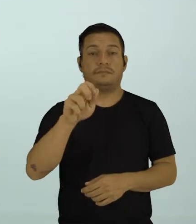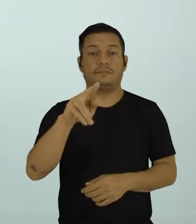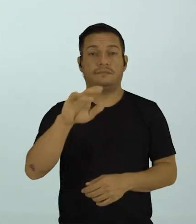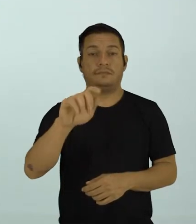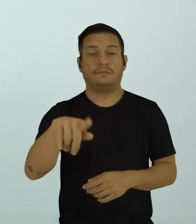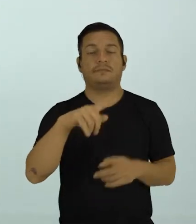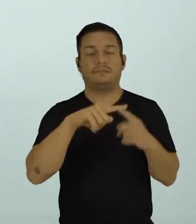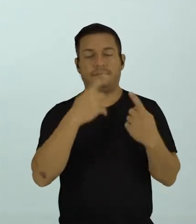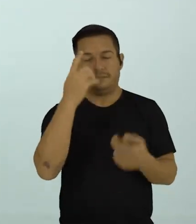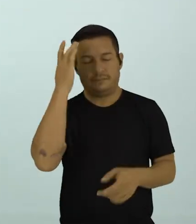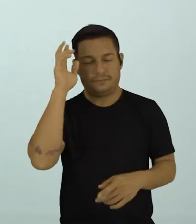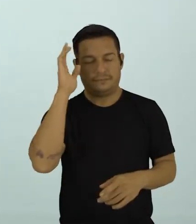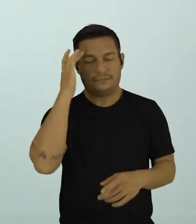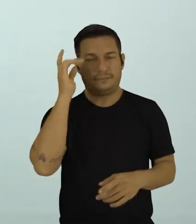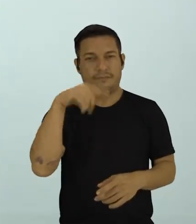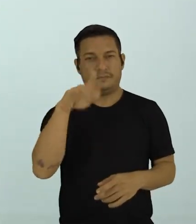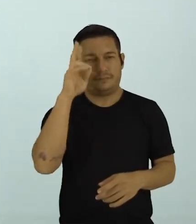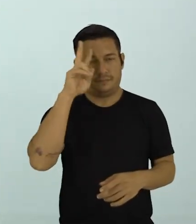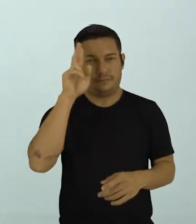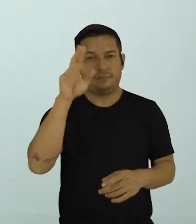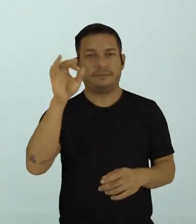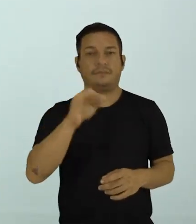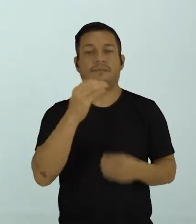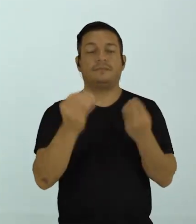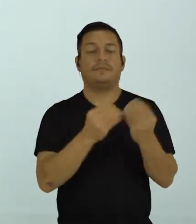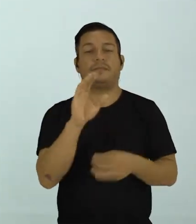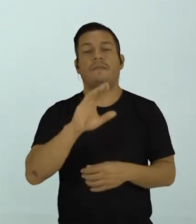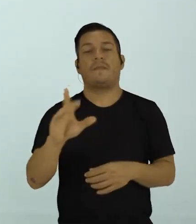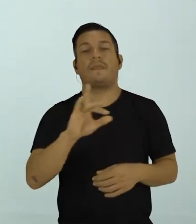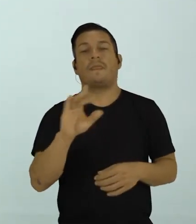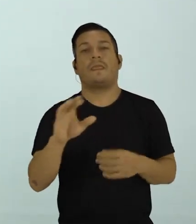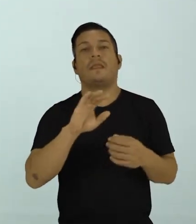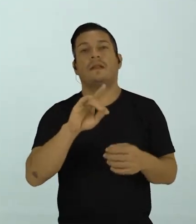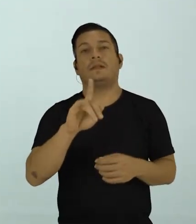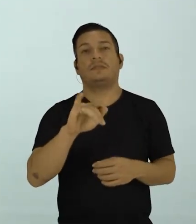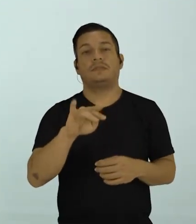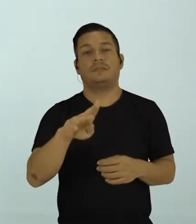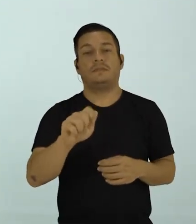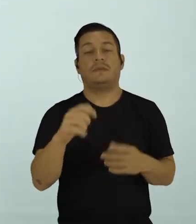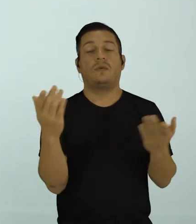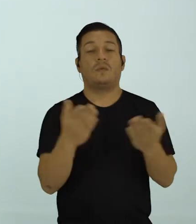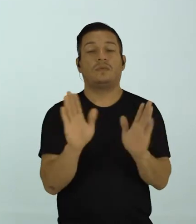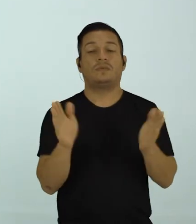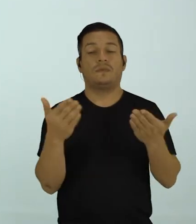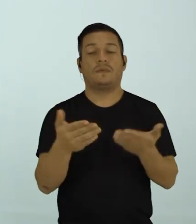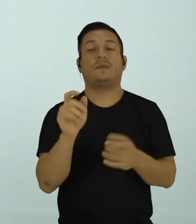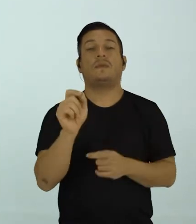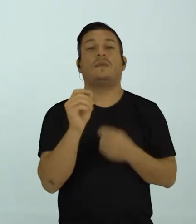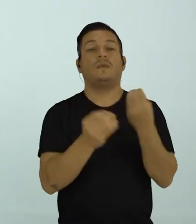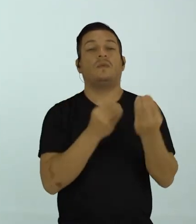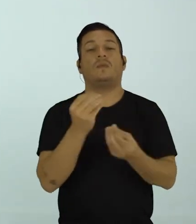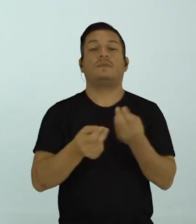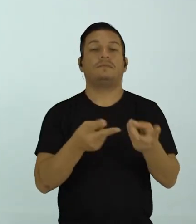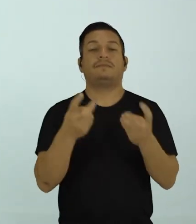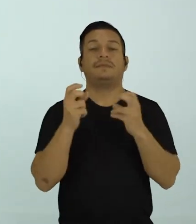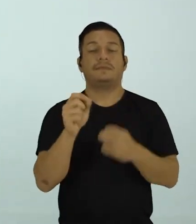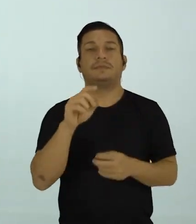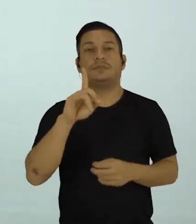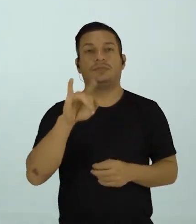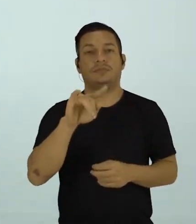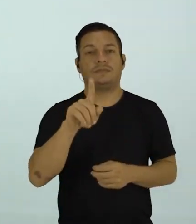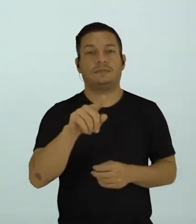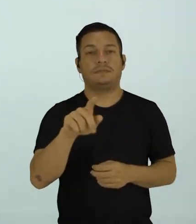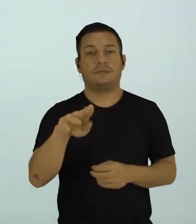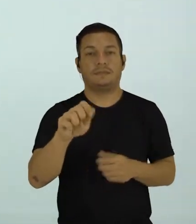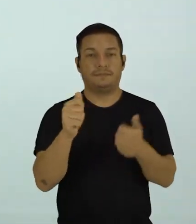como é que é uma dízima periódica, como classifico essas dízimas. Então, hoje nós vamos aí focar em como identificar uma dízima